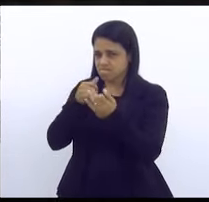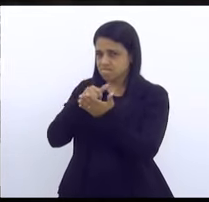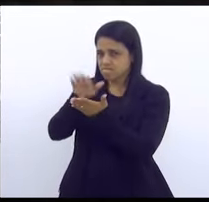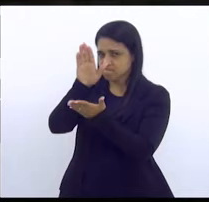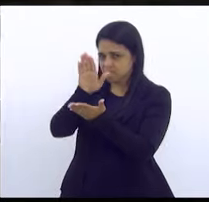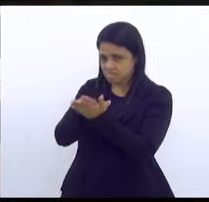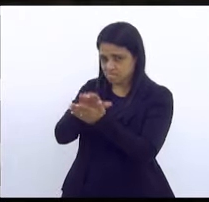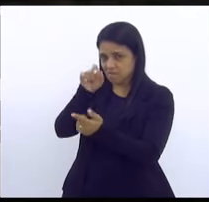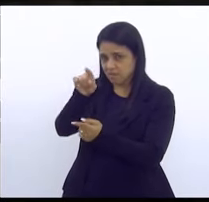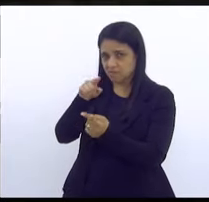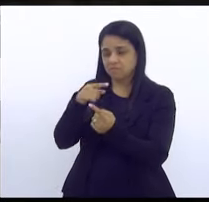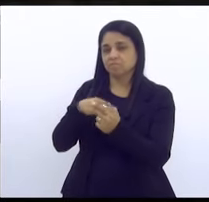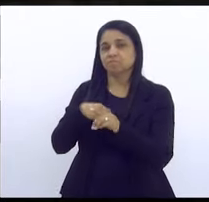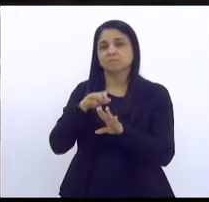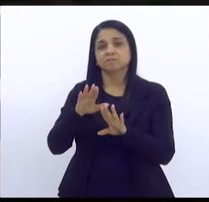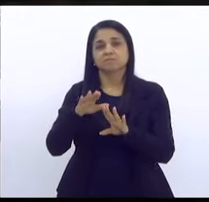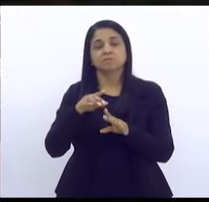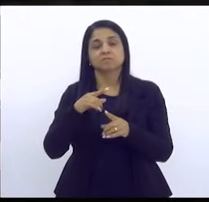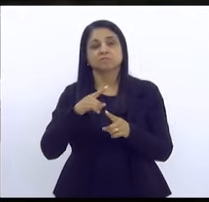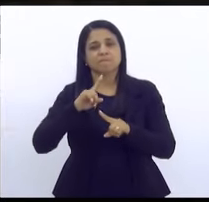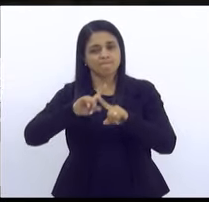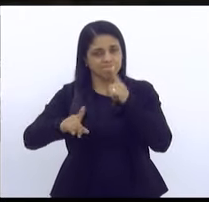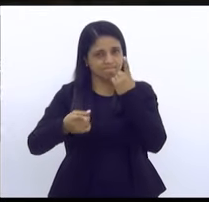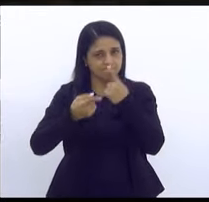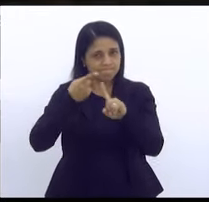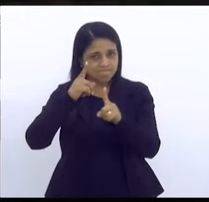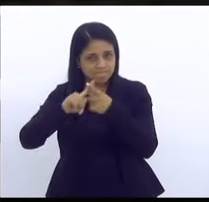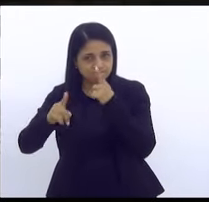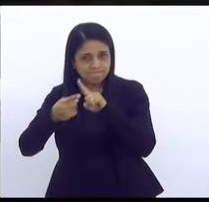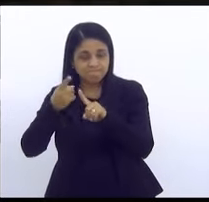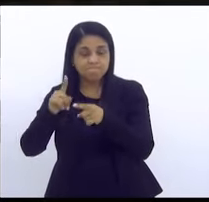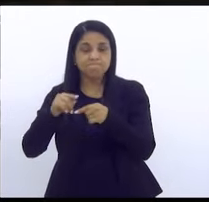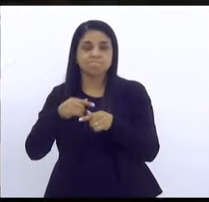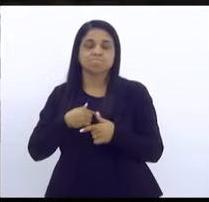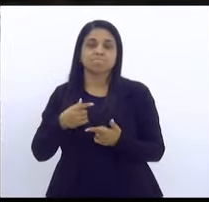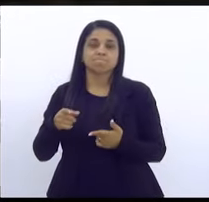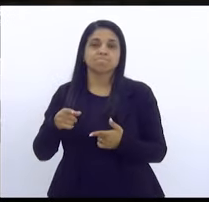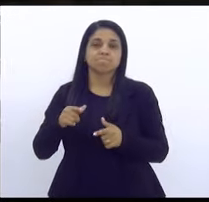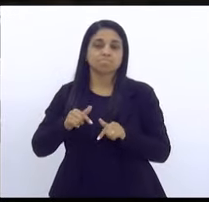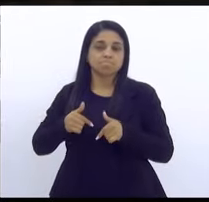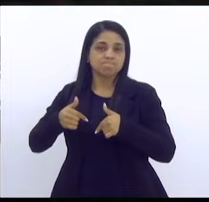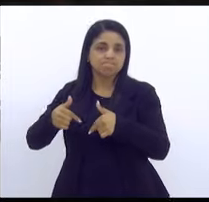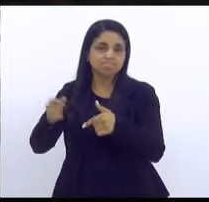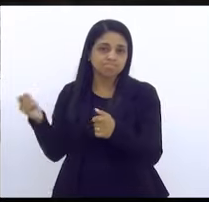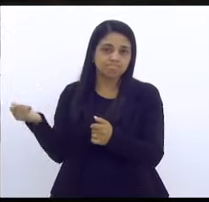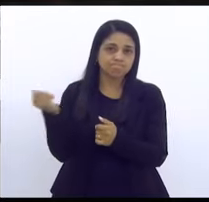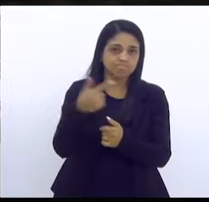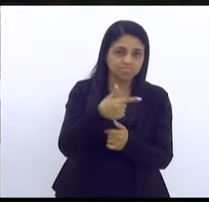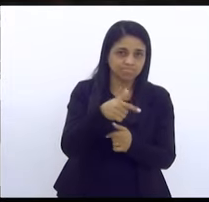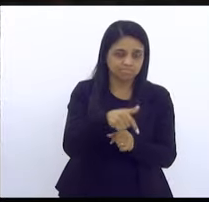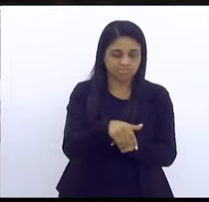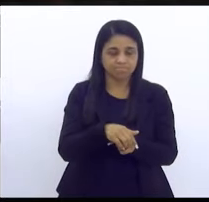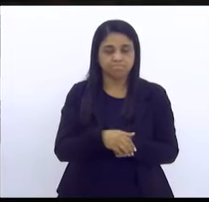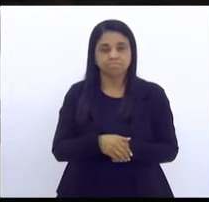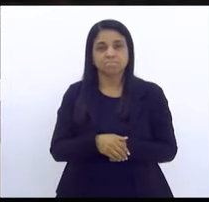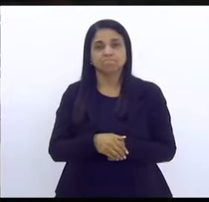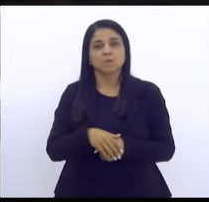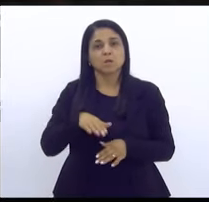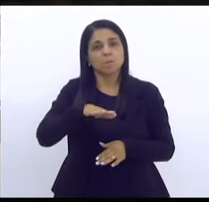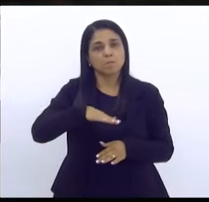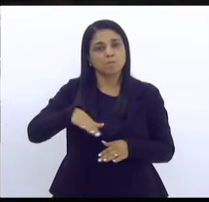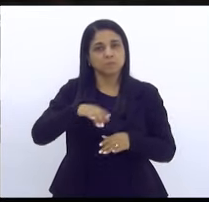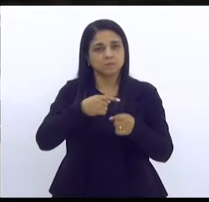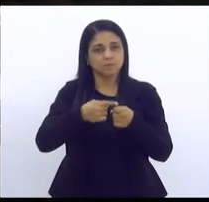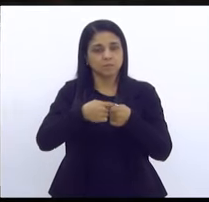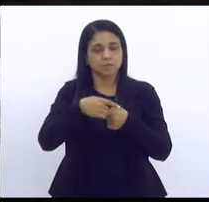71% mais letais do que as outras ações. Os municípios com mais casos foram Rio de